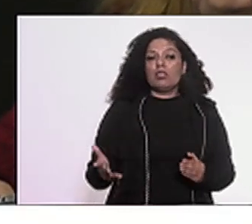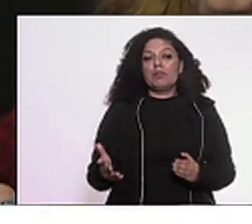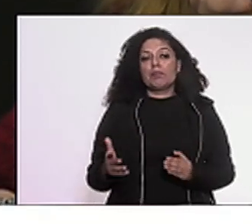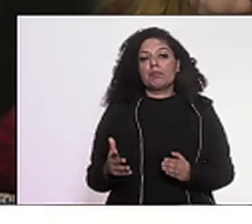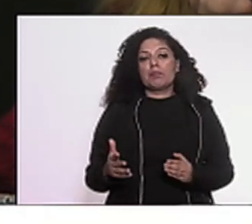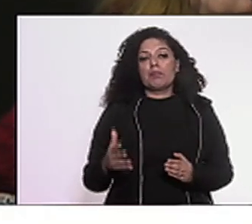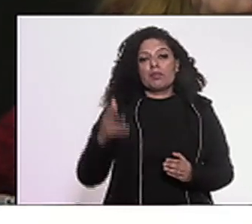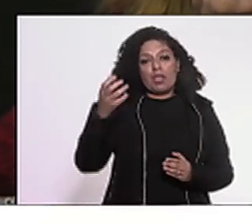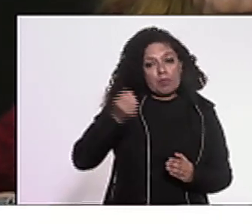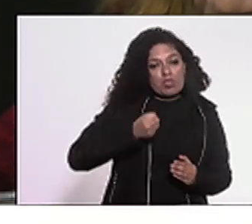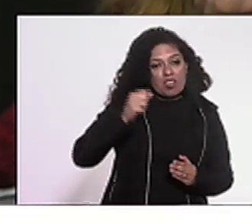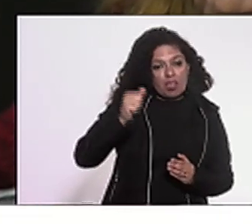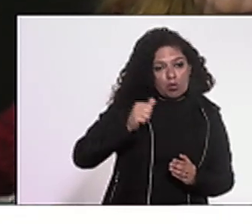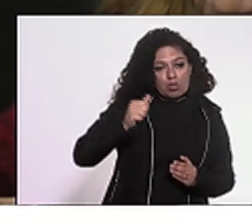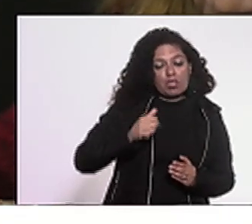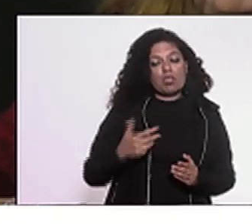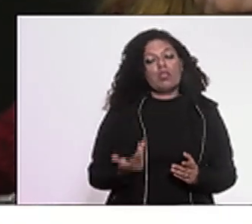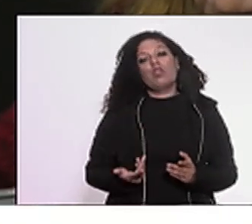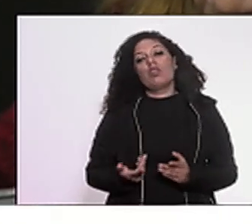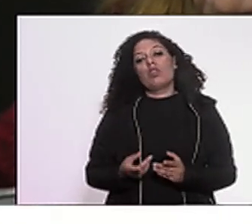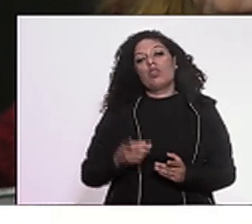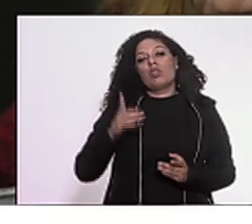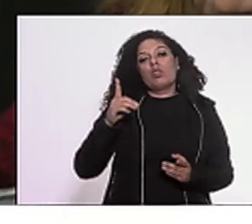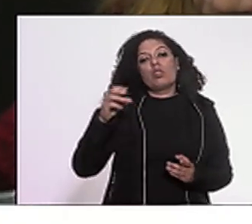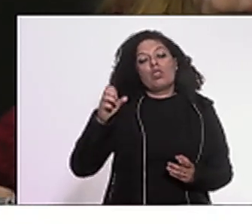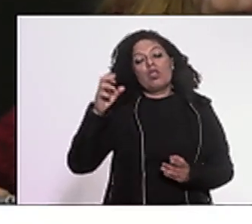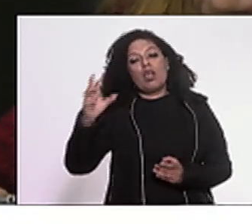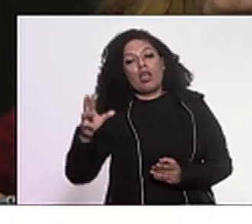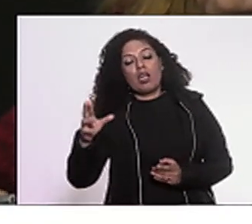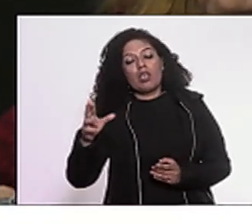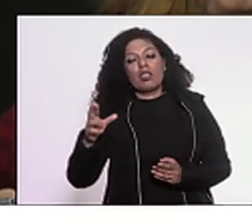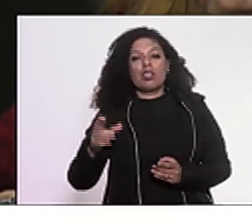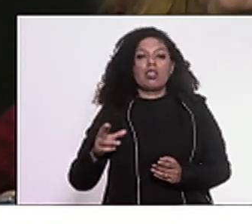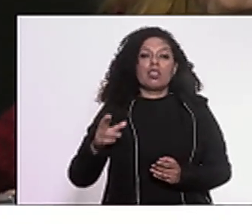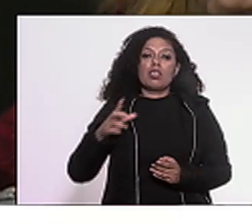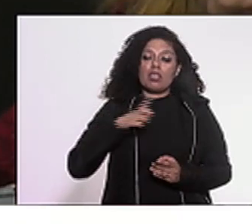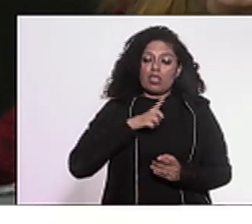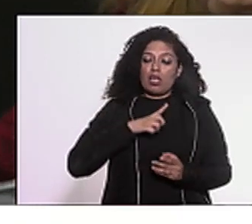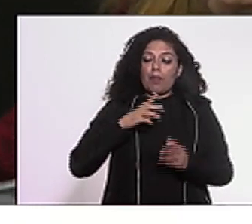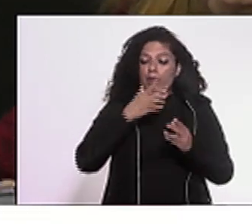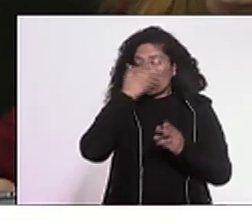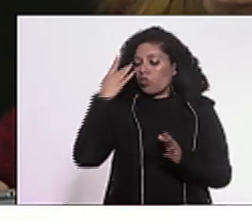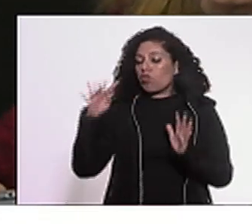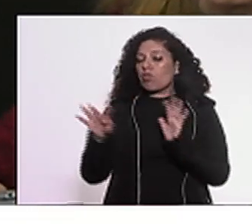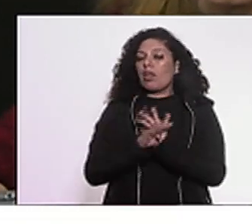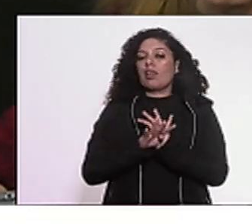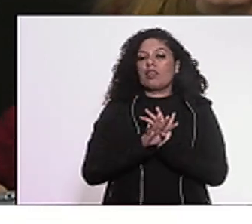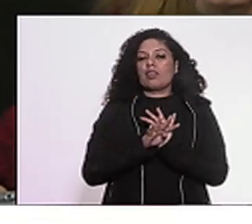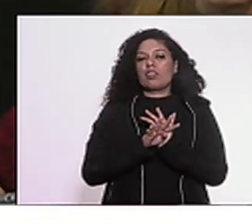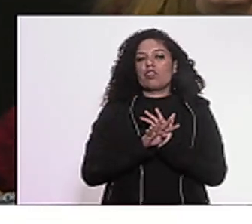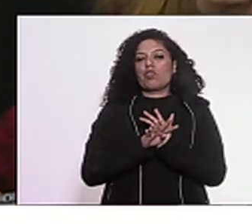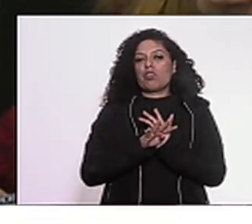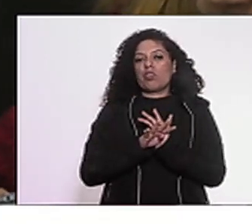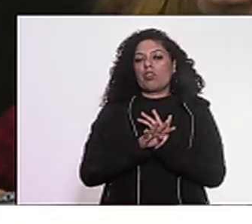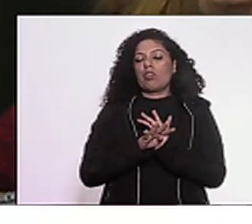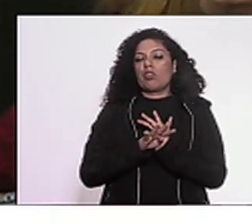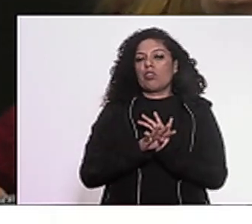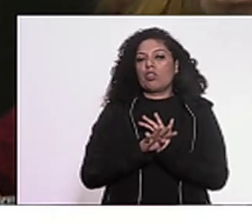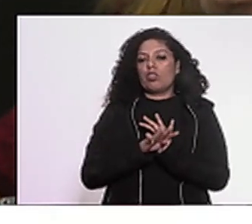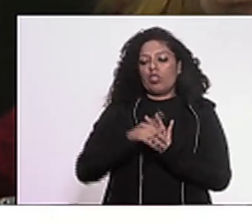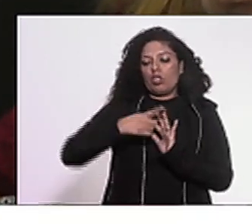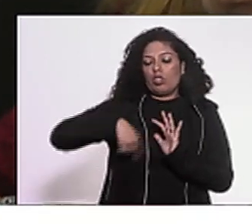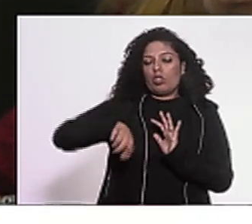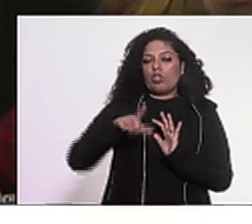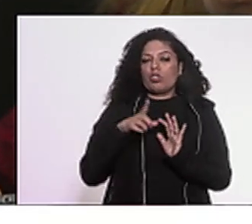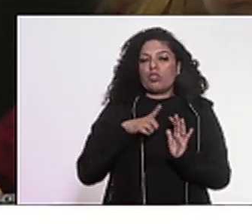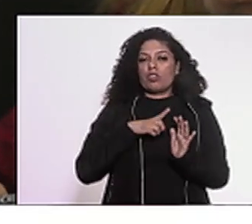o quadro do DR composto por servidores estritamente técnicos. Tivemos agora